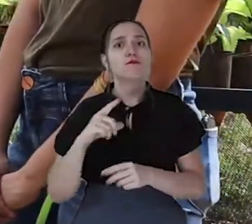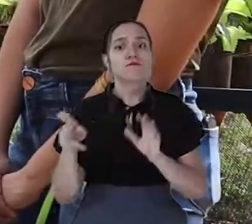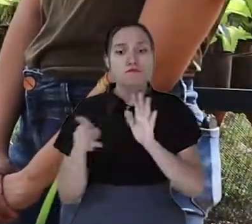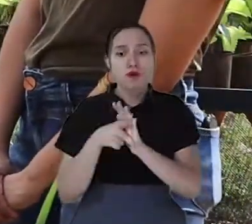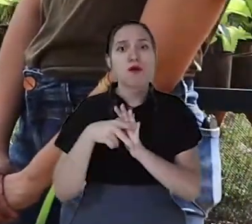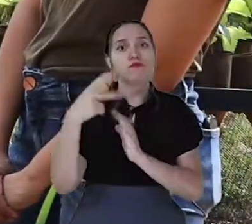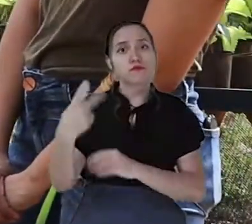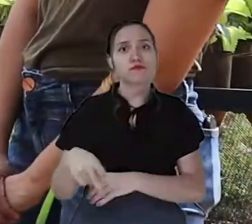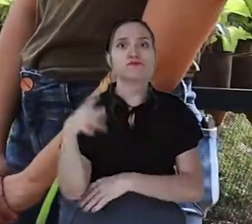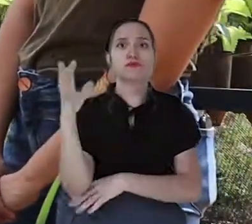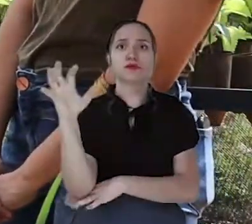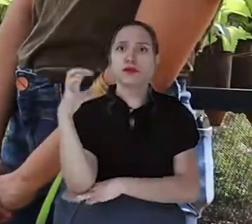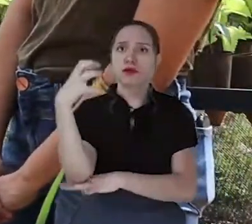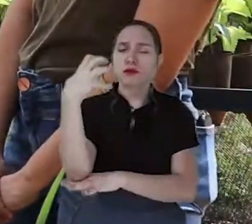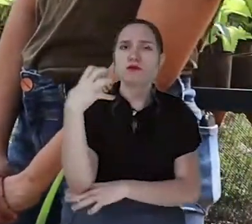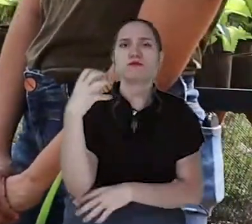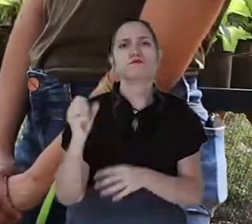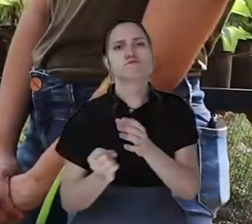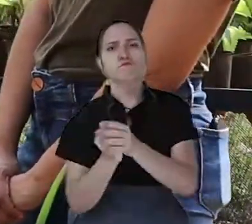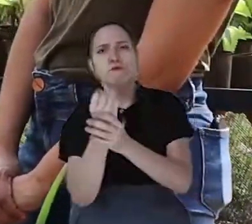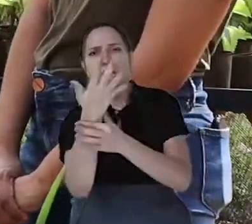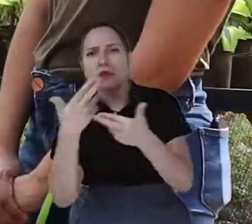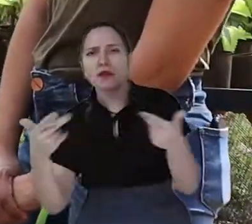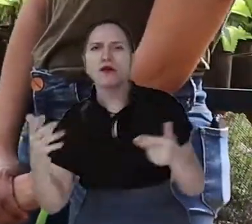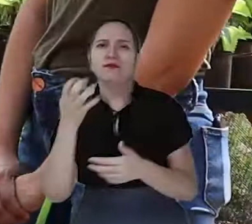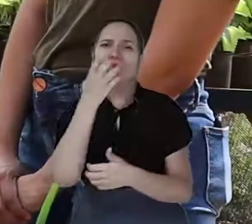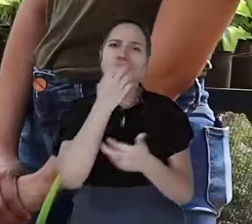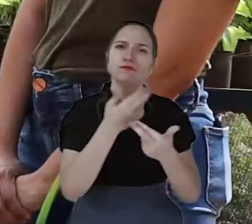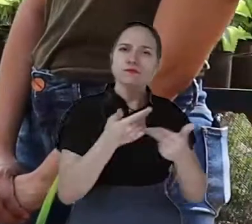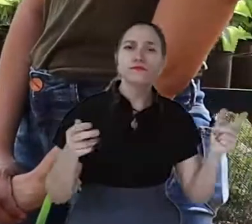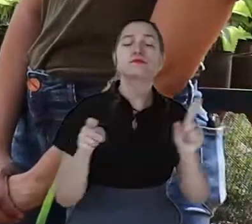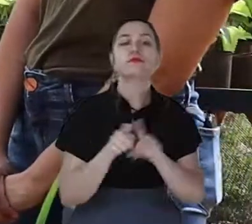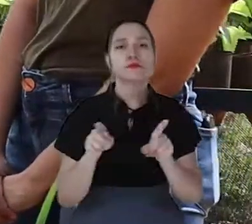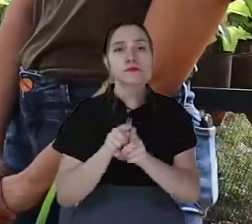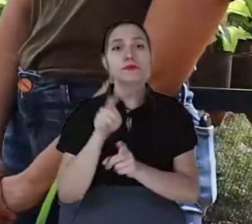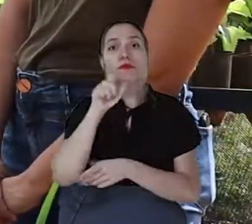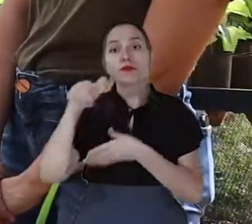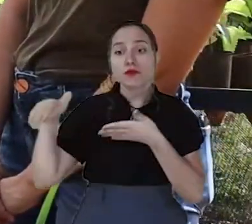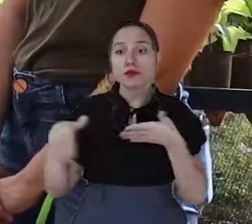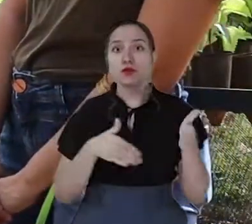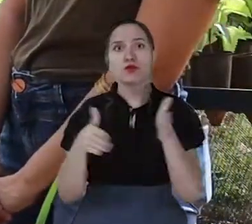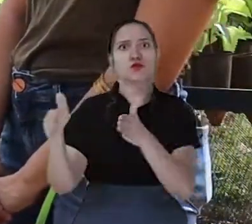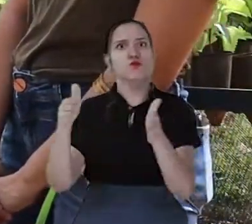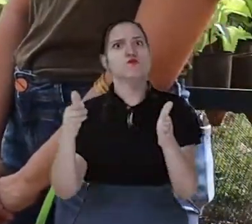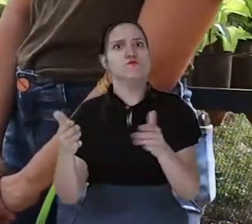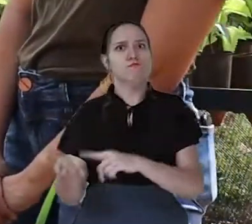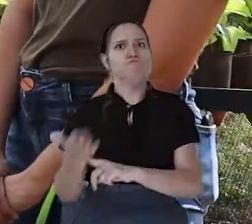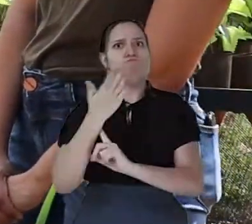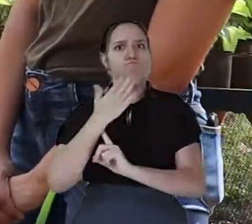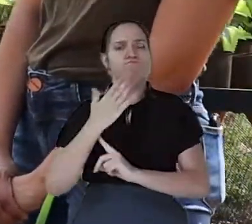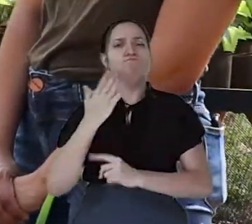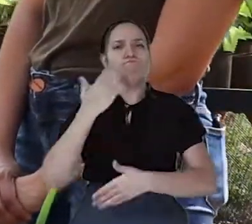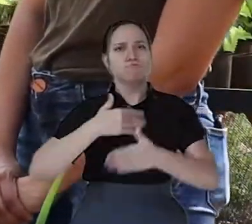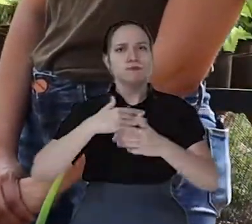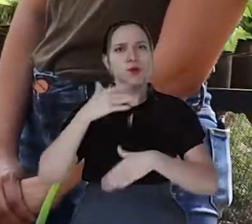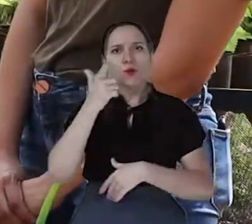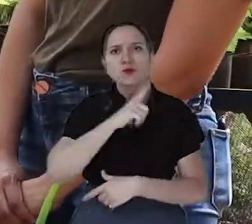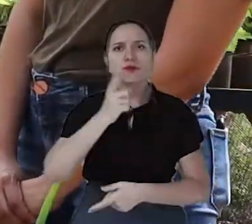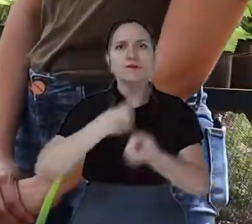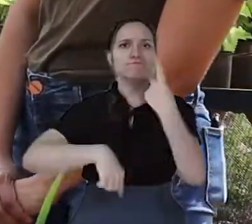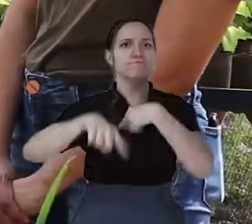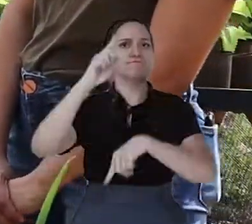do cerrado, né, as plantas, os animais, né, e os recursos hídricos, né, que existem por aqui.